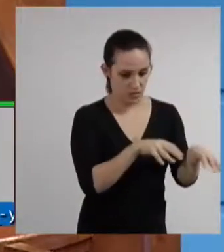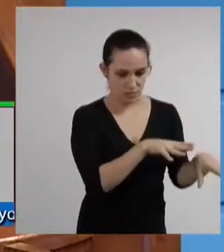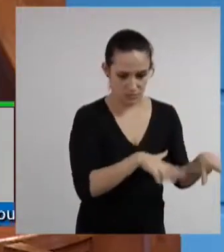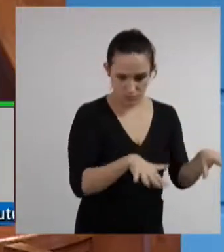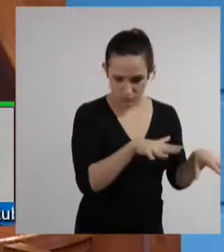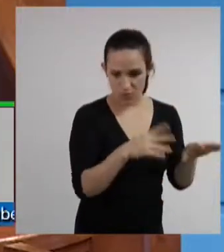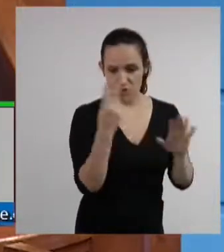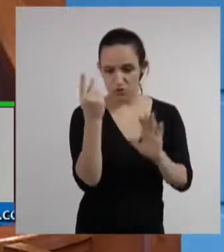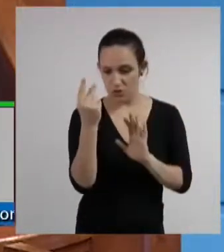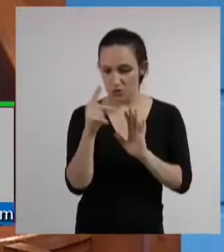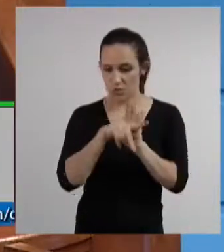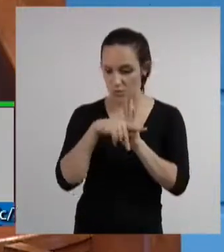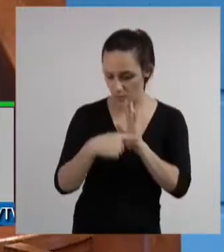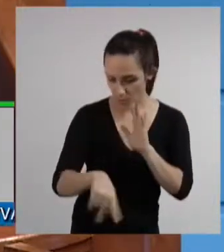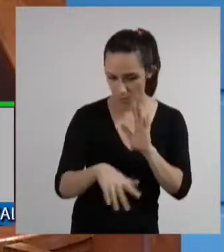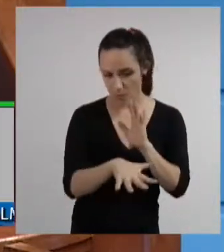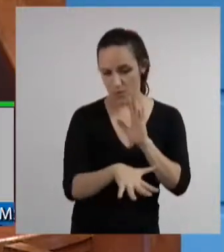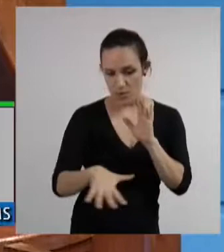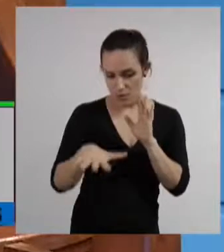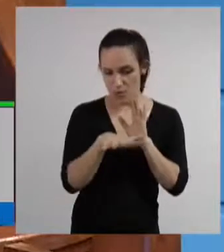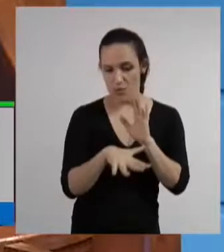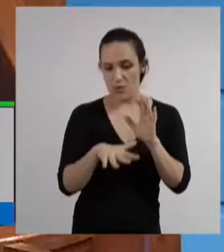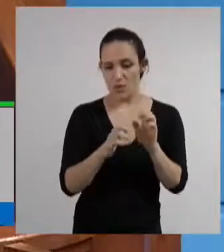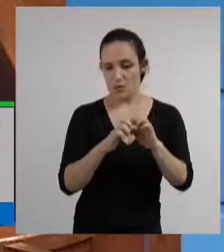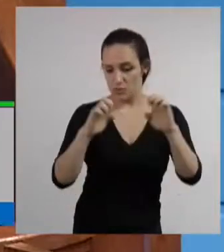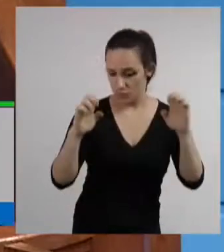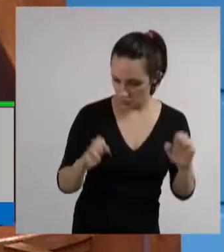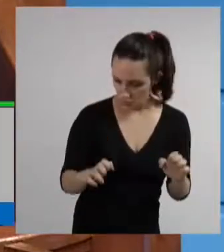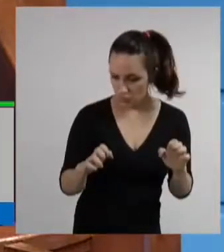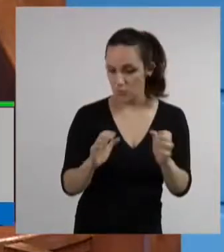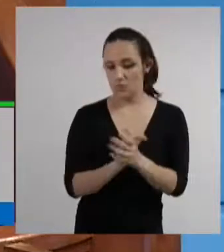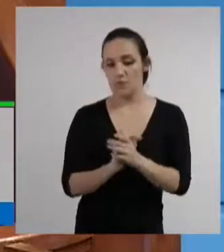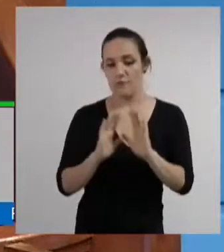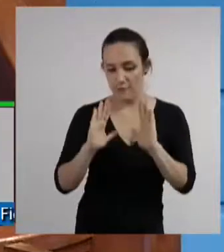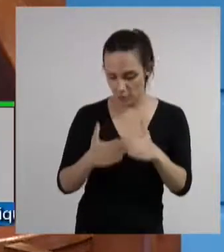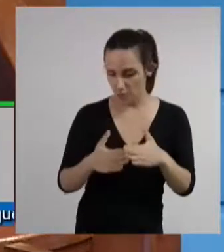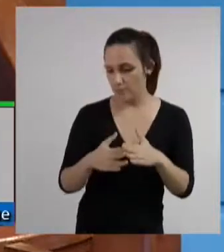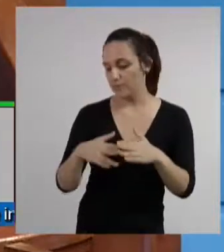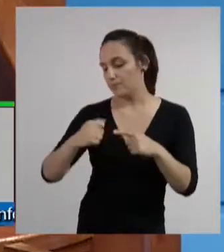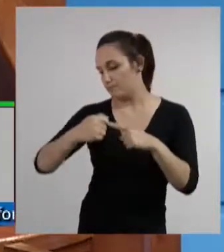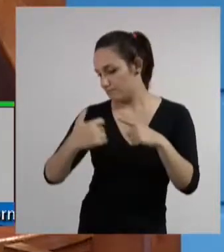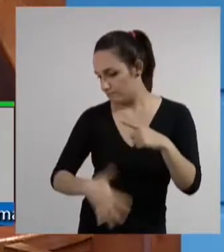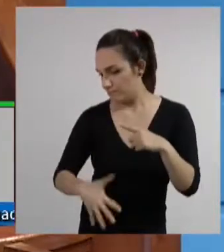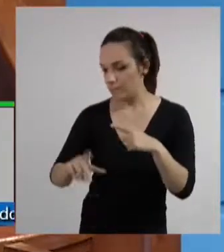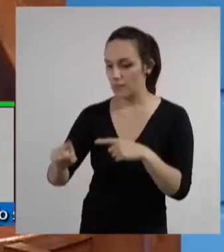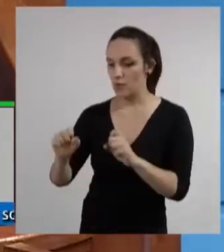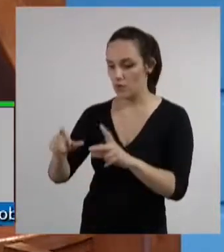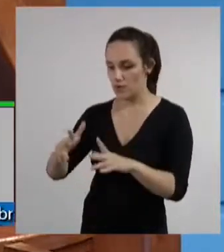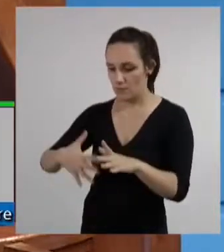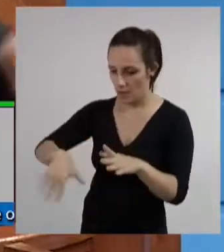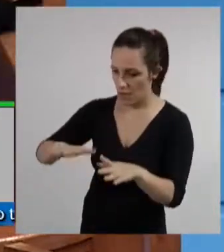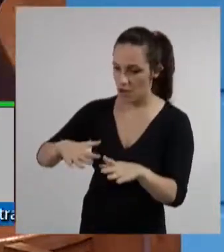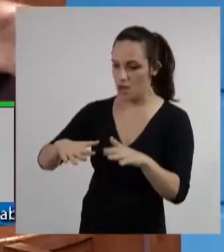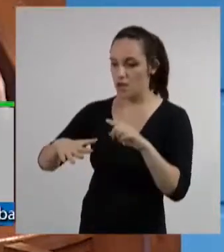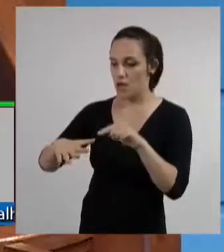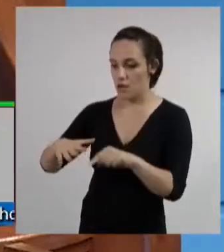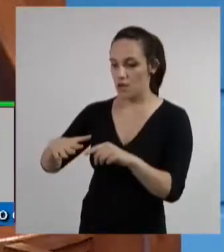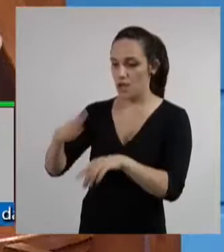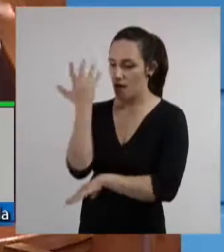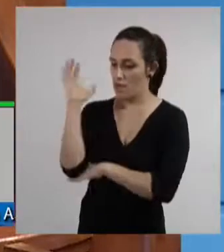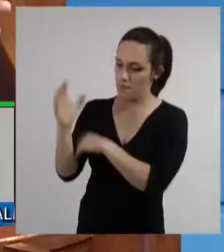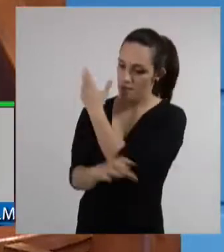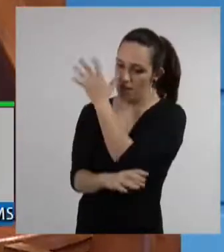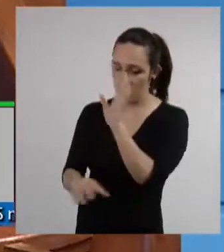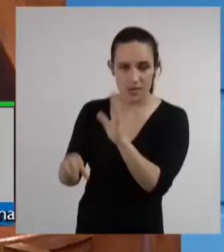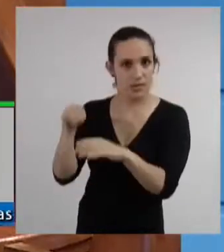especificidades, você discute a questão da infraestrutura dentro das suas especificidades, você discute a questão do meio ambiente dentro